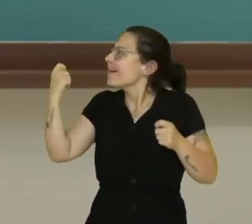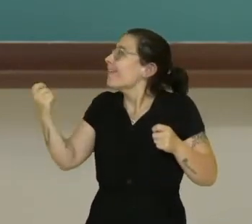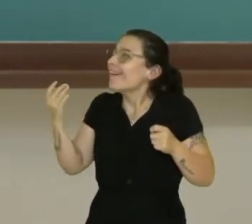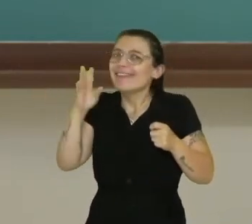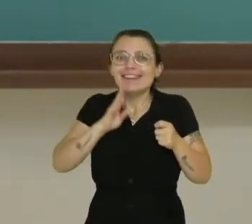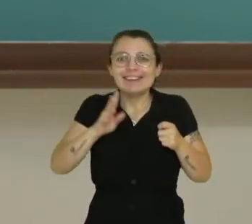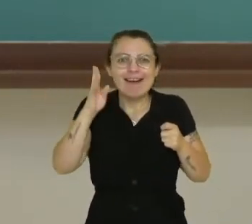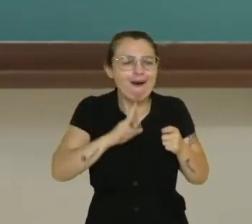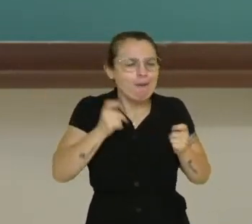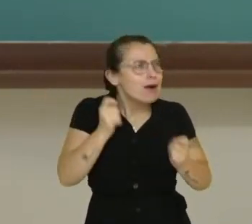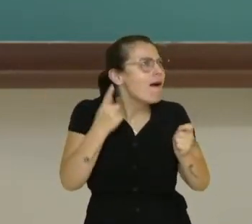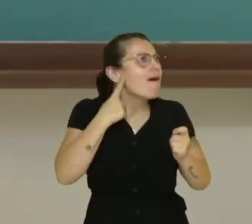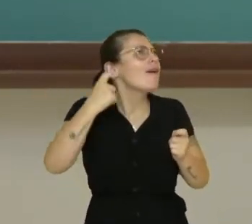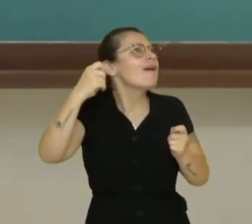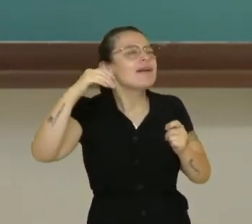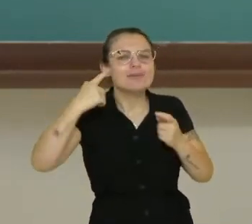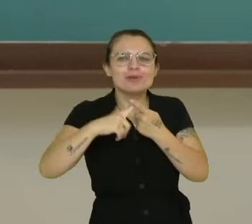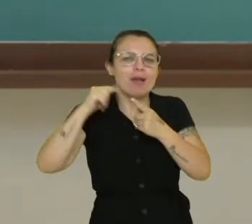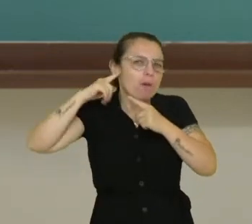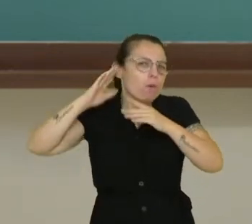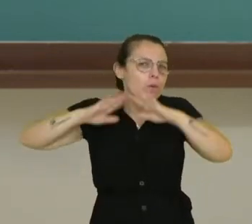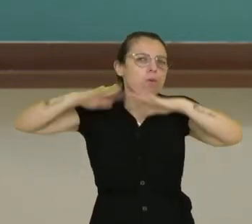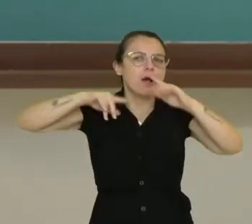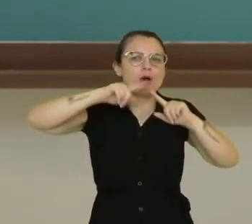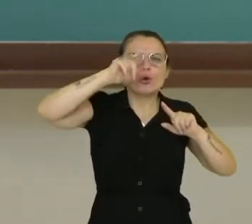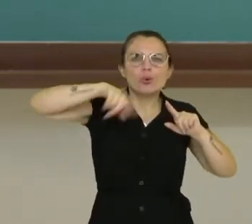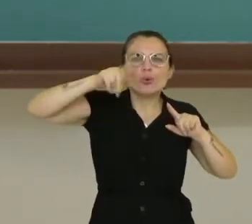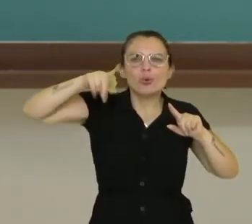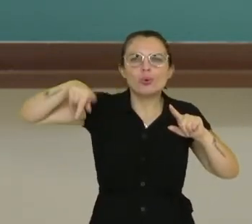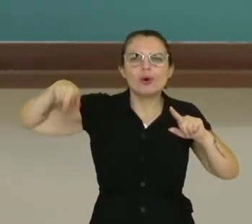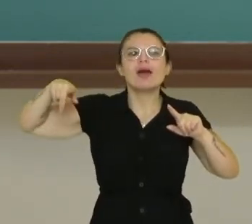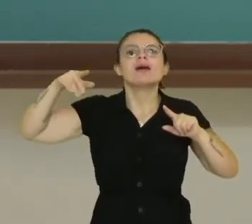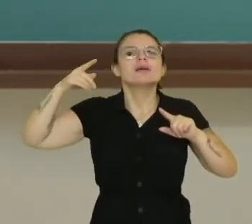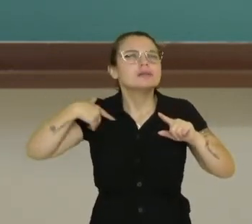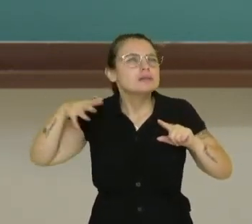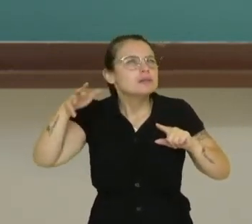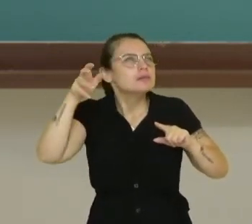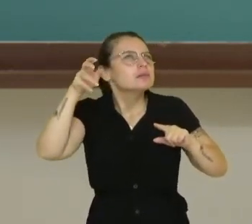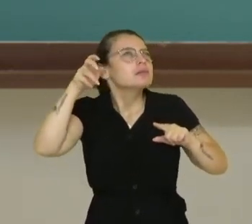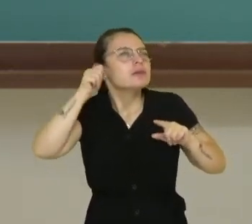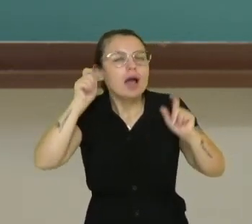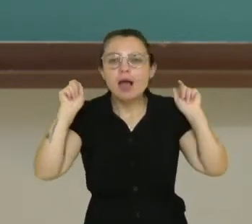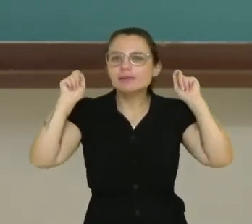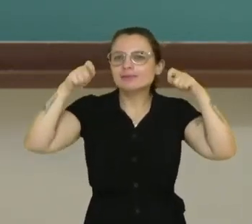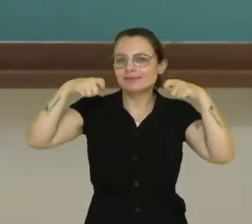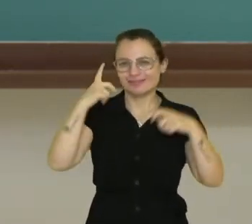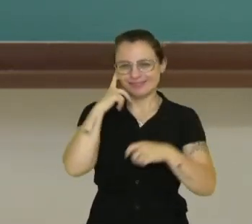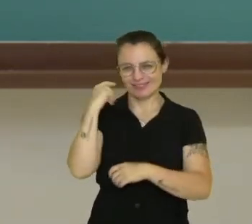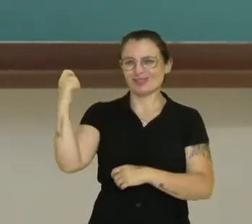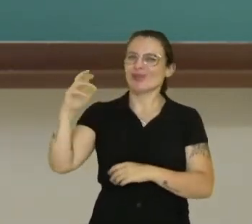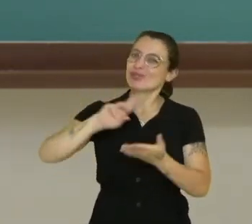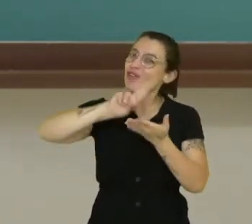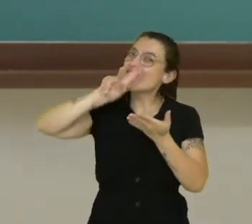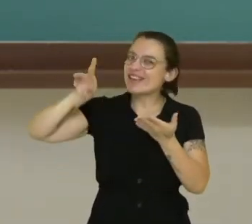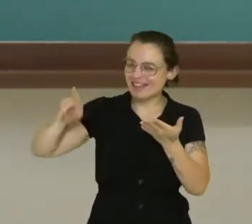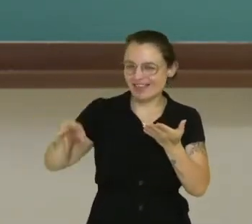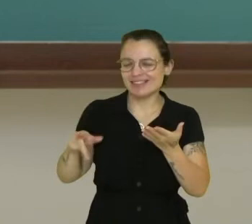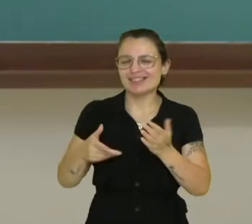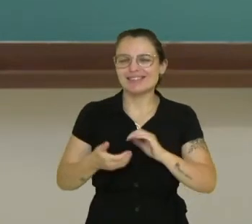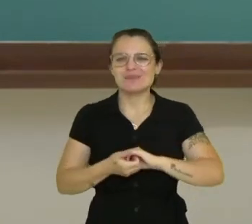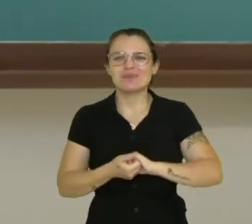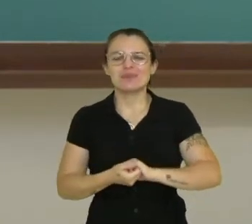sonoras, produzindo ondas sonoras, e a partir disto eu vou criar possibilidades de sons